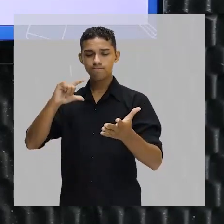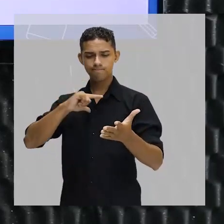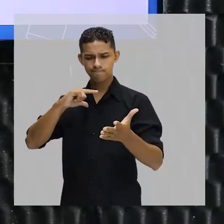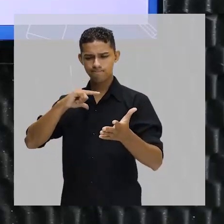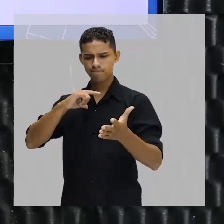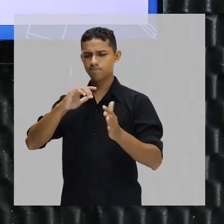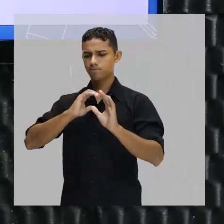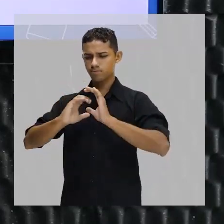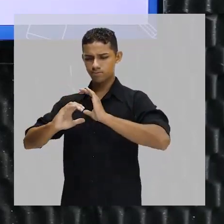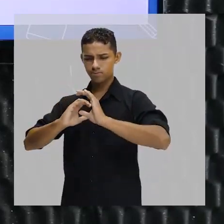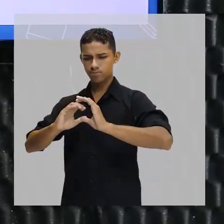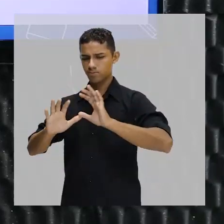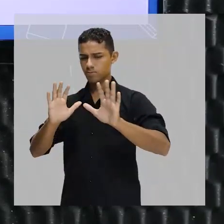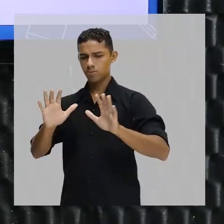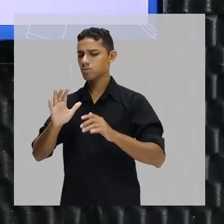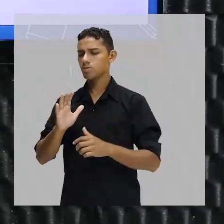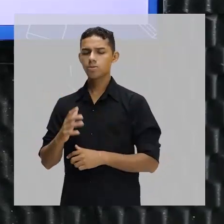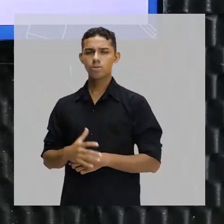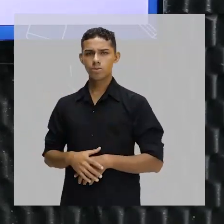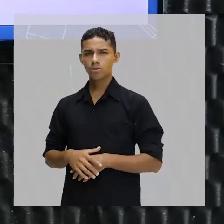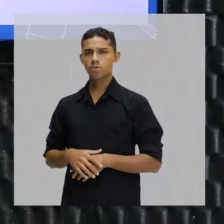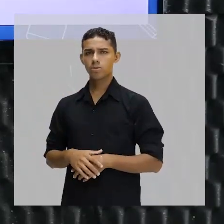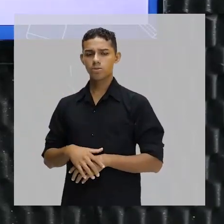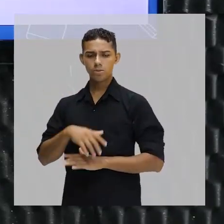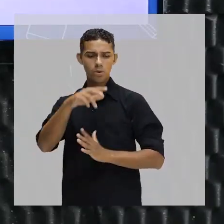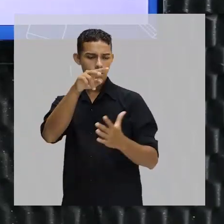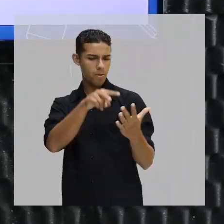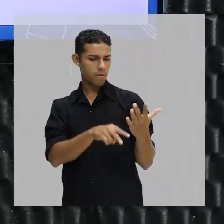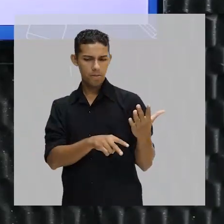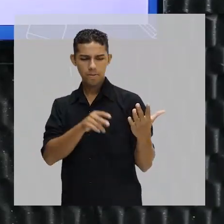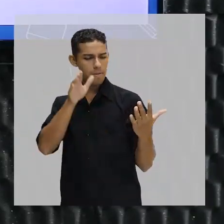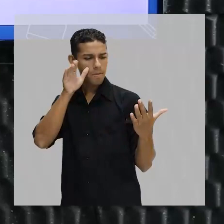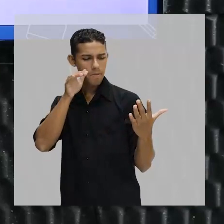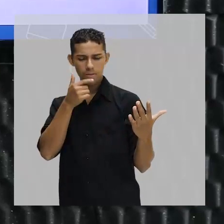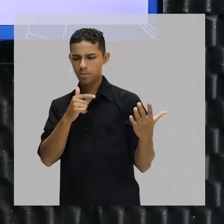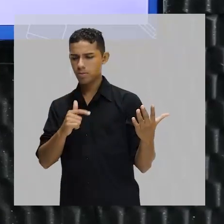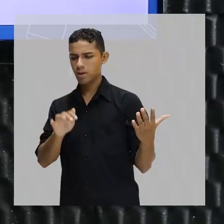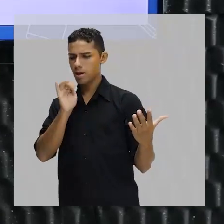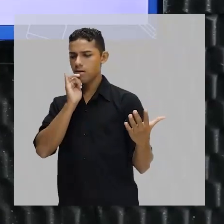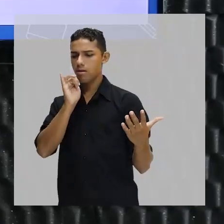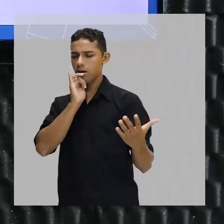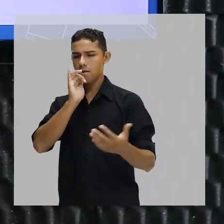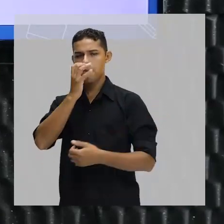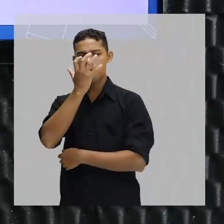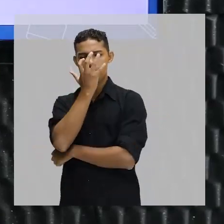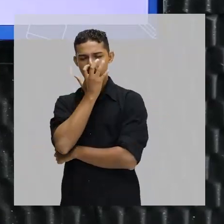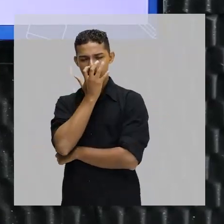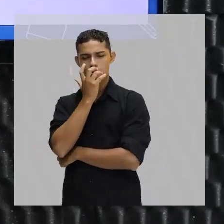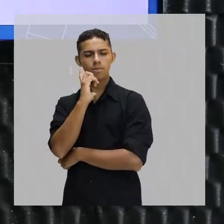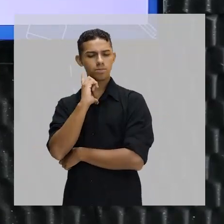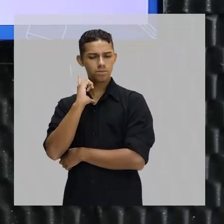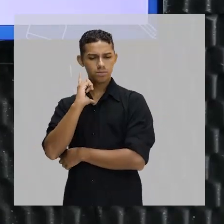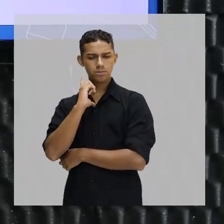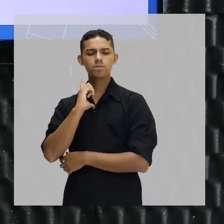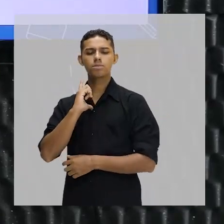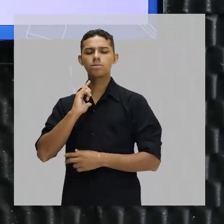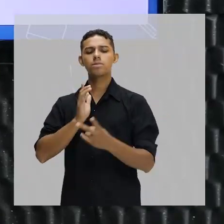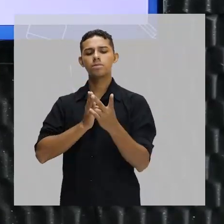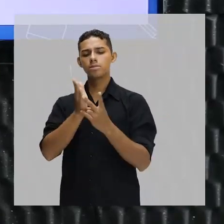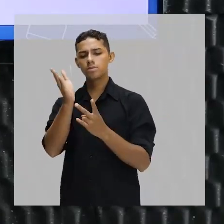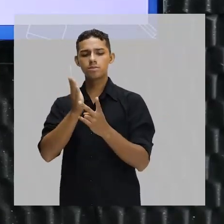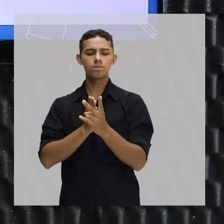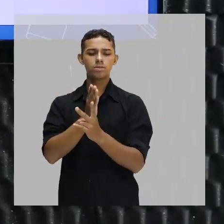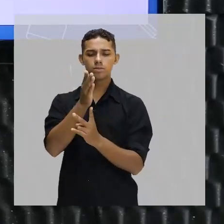leitores são desinteressados, Eles estão ali, A gente sabe que também tem uma ambiguidade, Qual